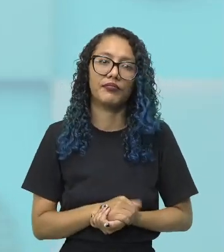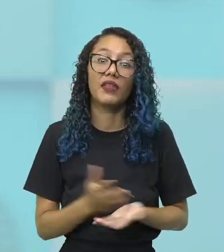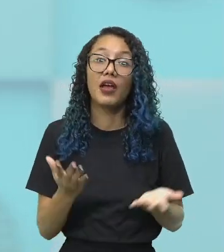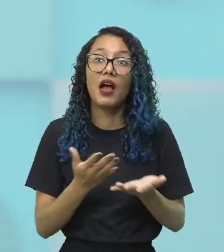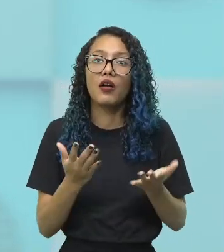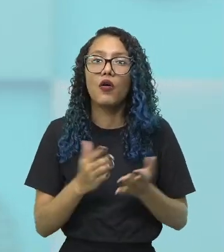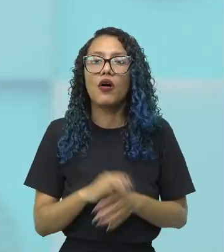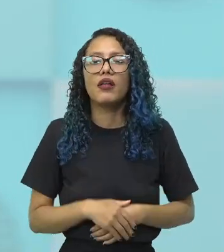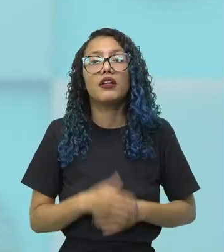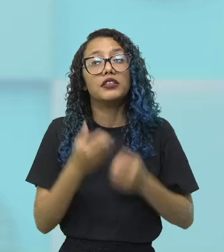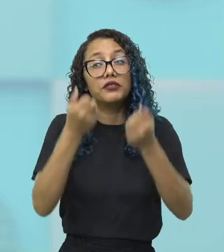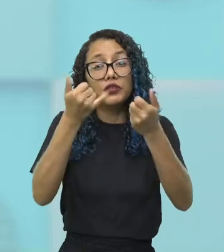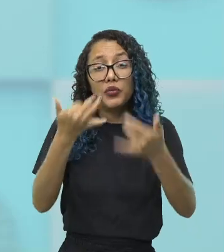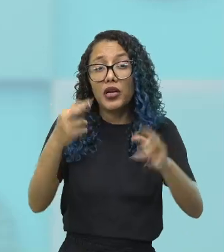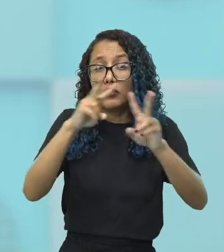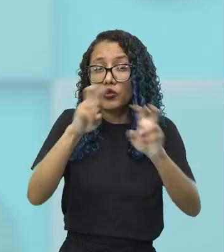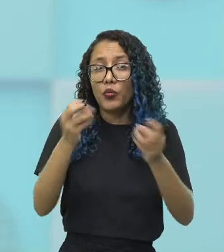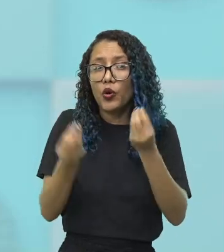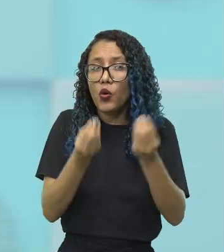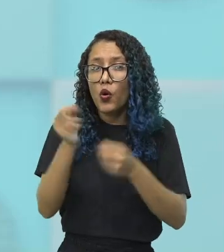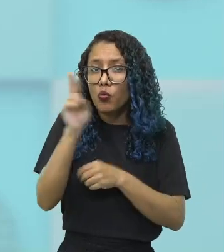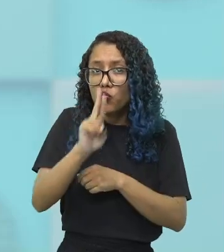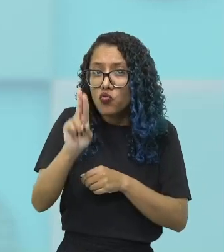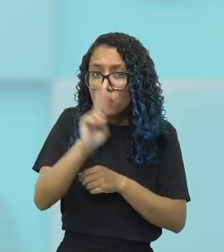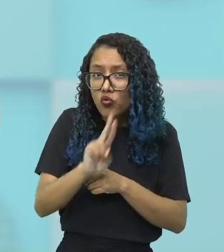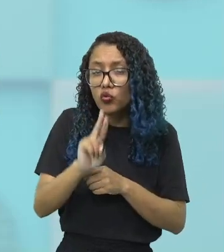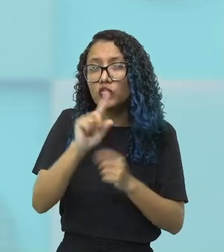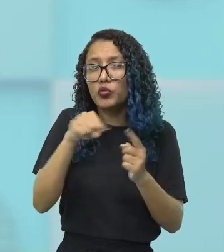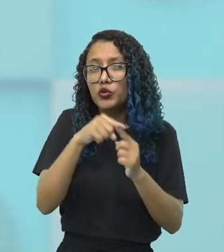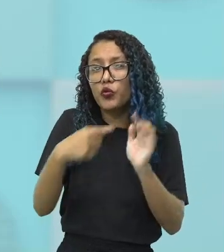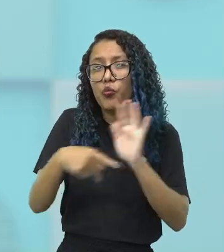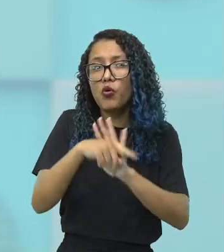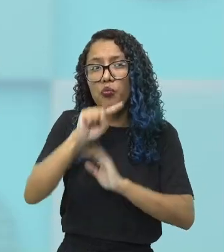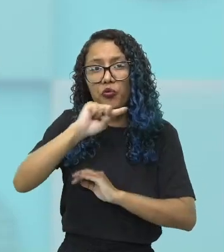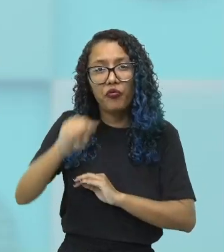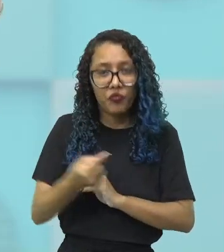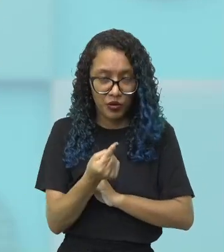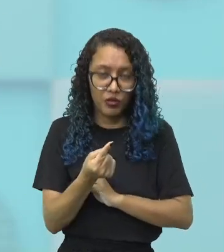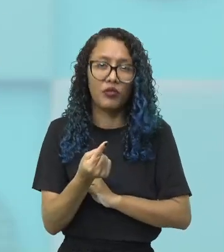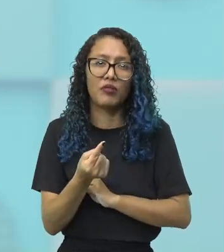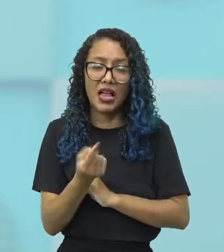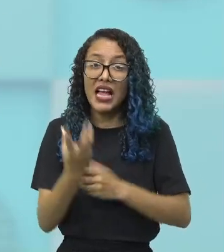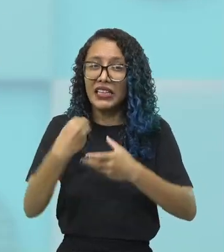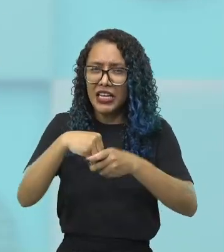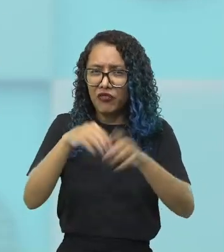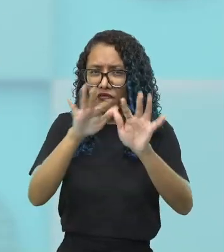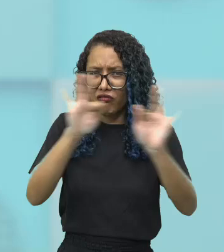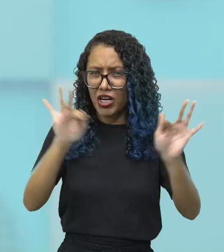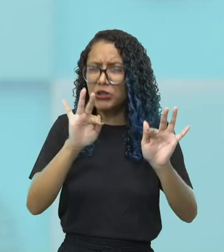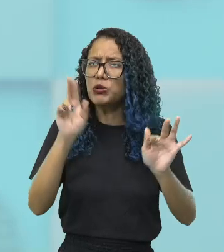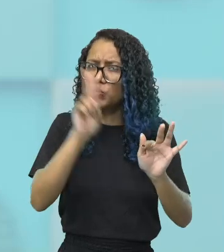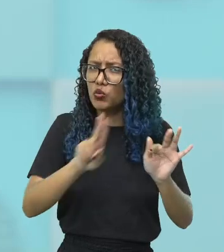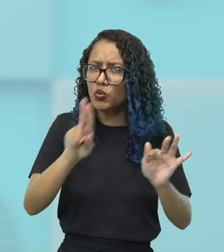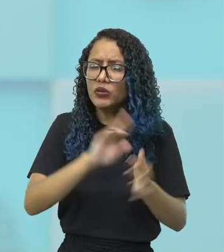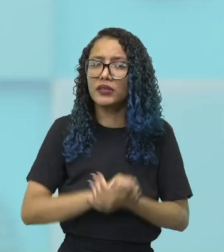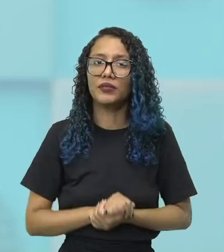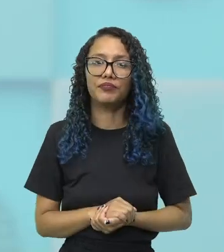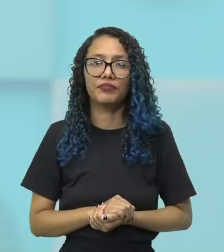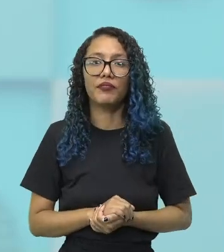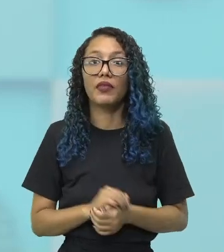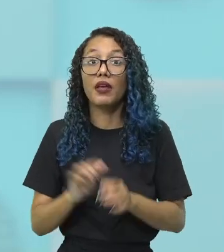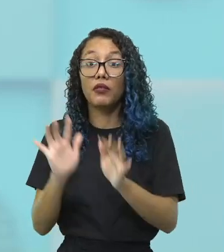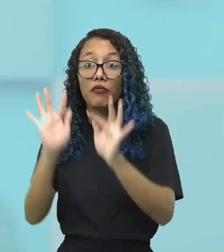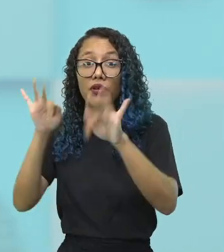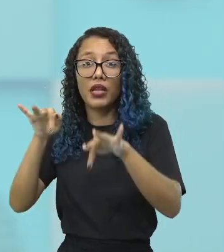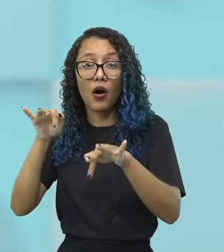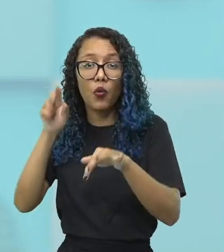da vírgula. A vírgula ela é muito usada, né, no nosso período. Quando termina o período, a gente termina com o quê?